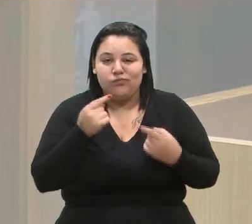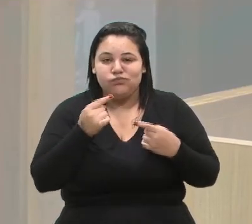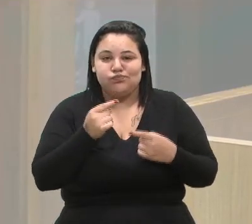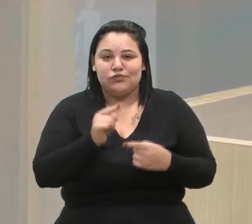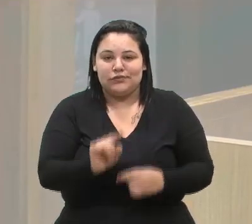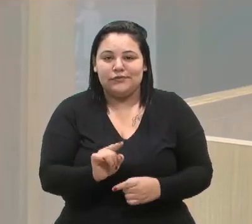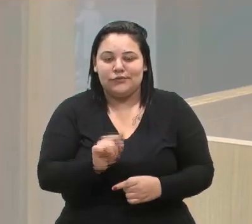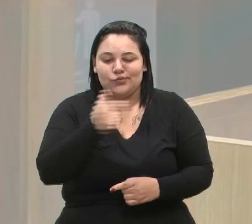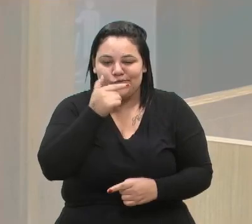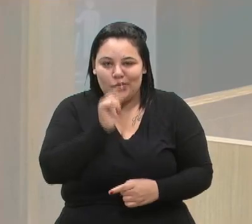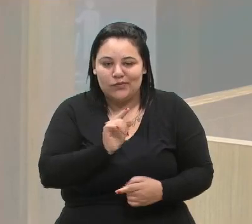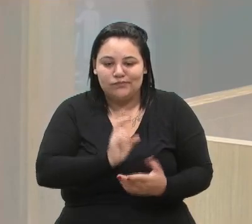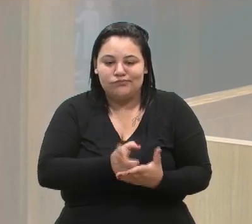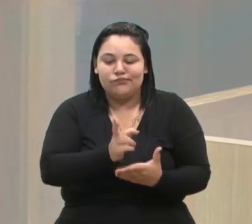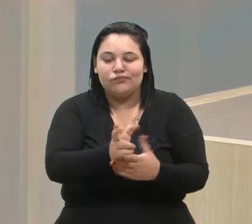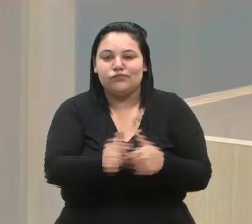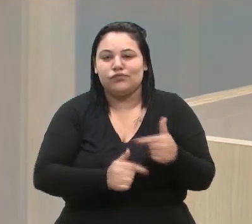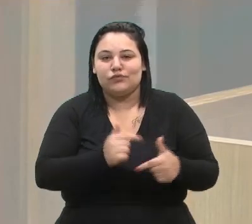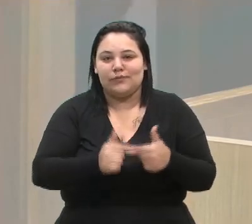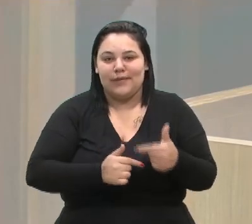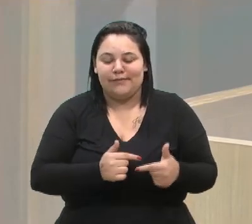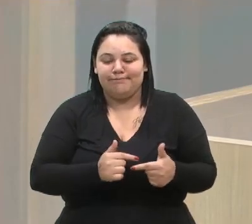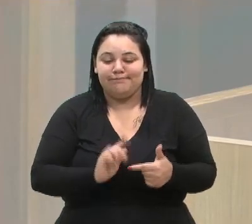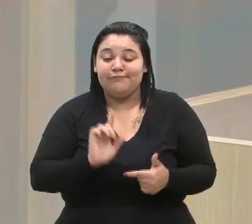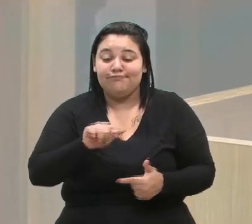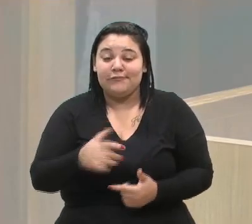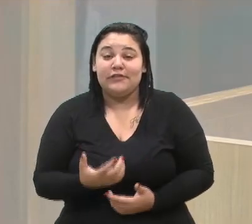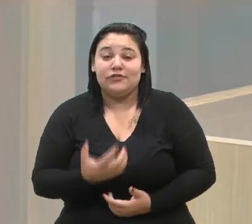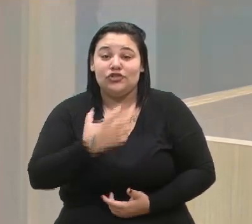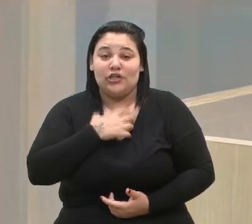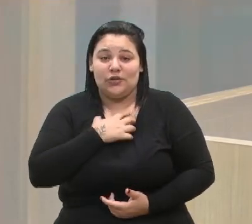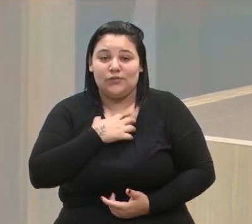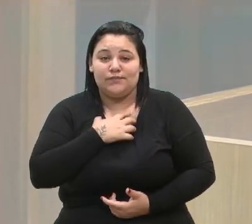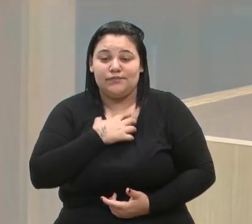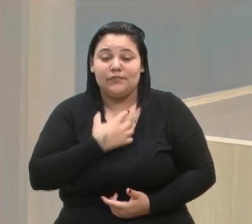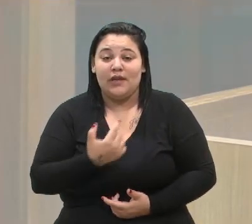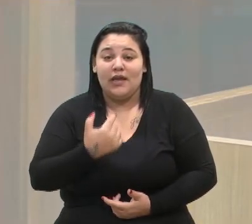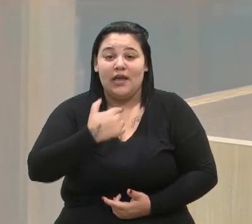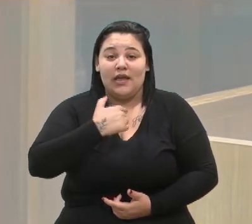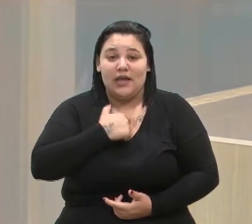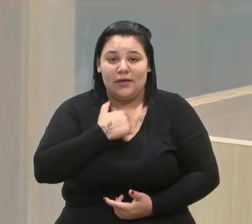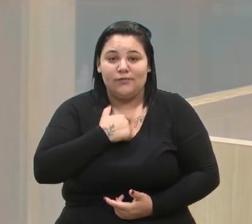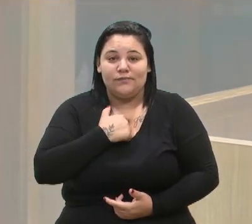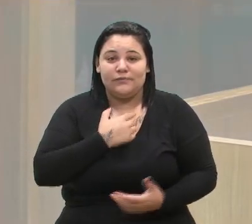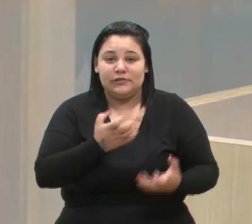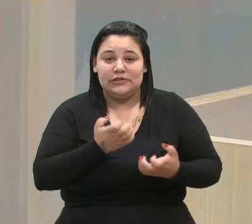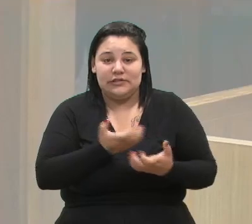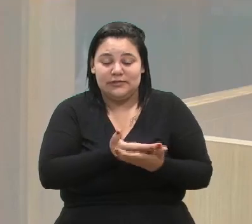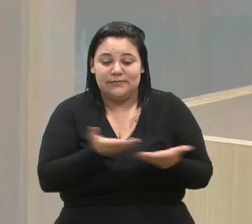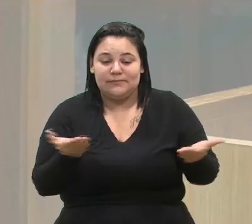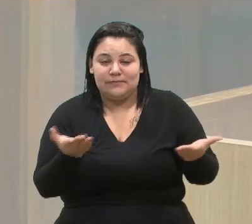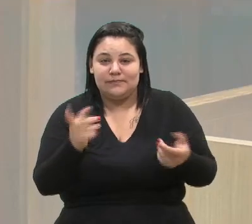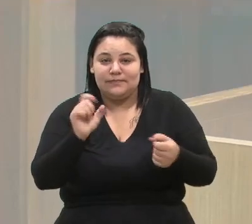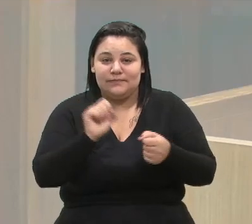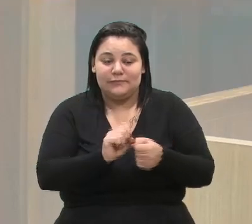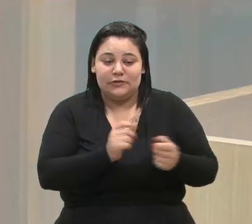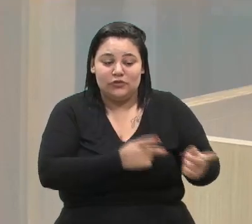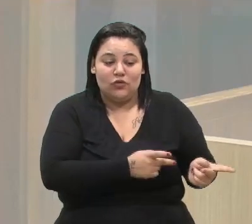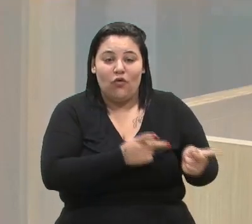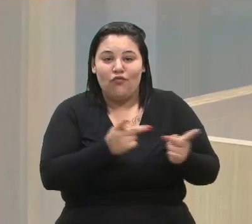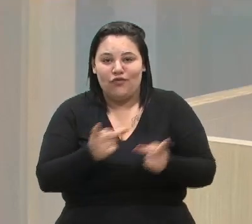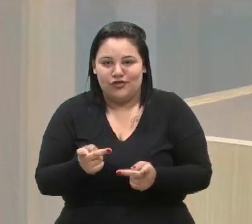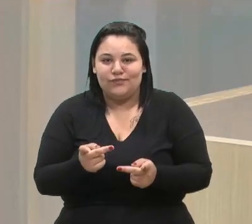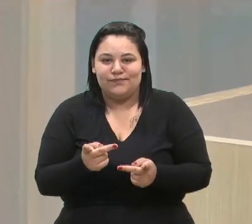em atividade. Desta forma, venho aqui através deste espaço fazer um convite e que consideramos ser